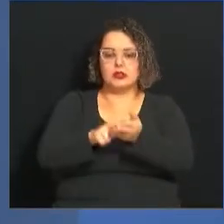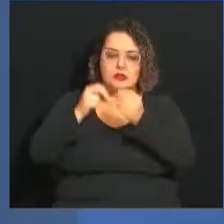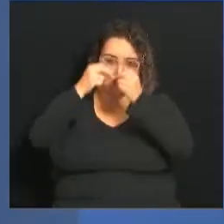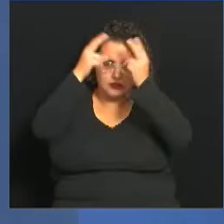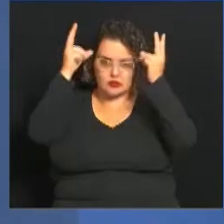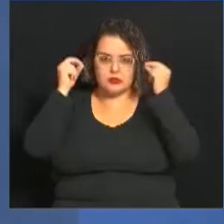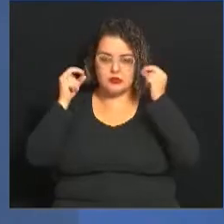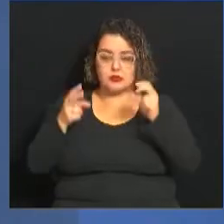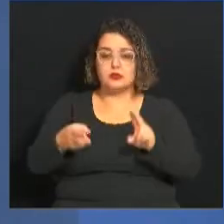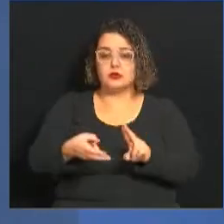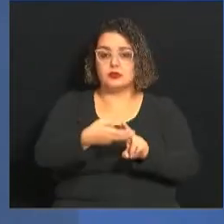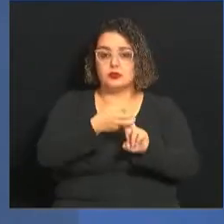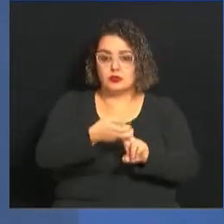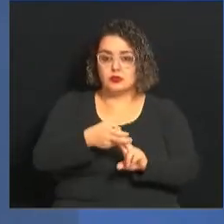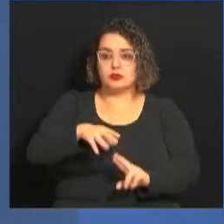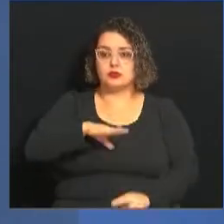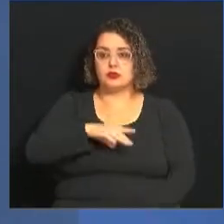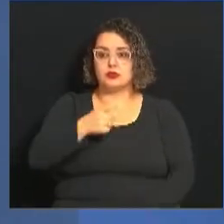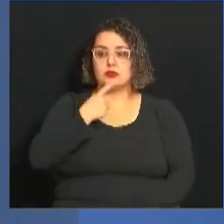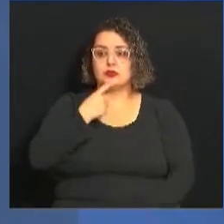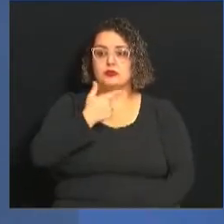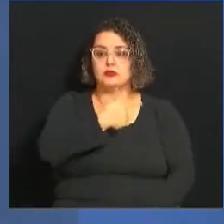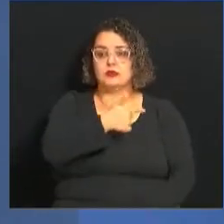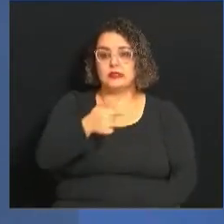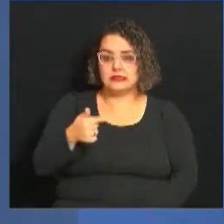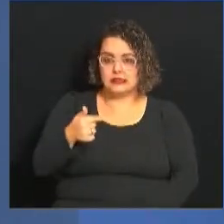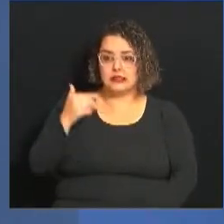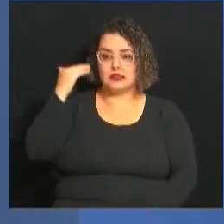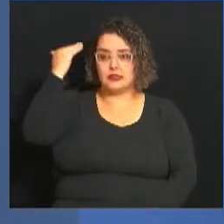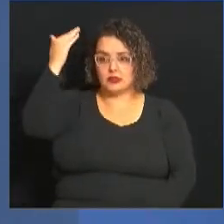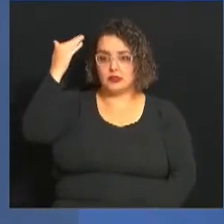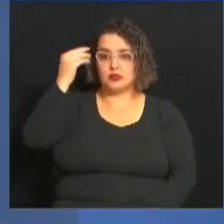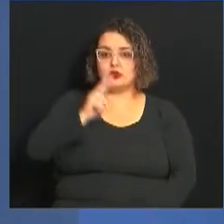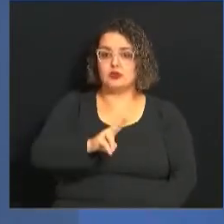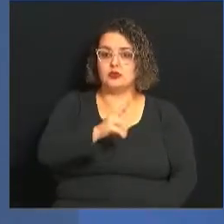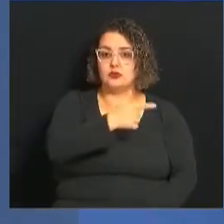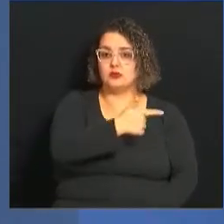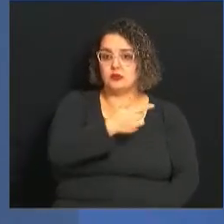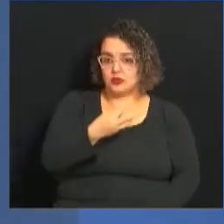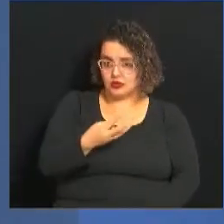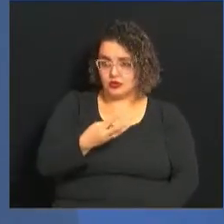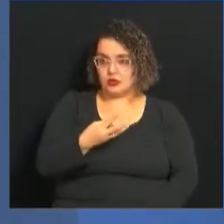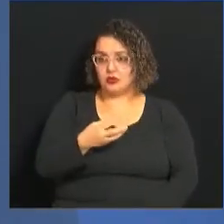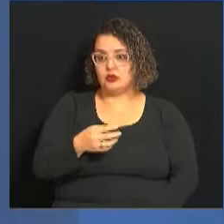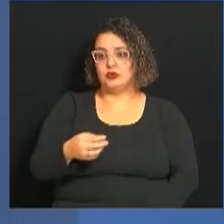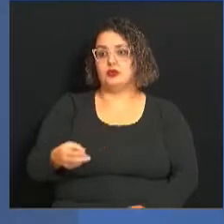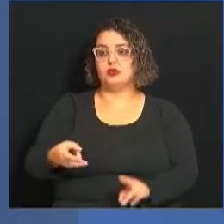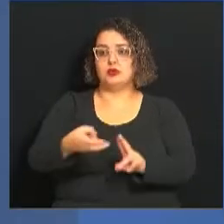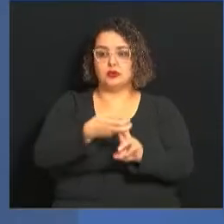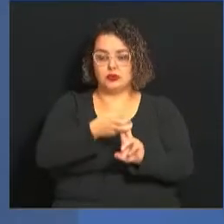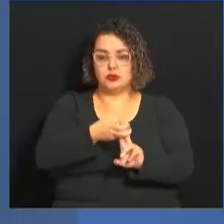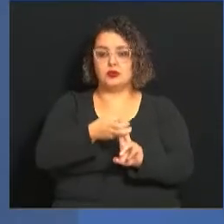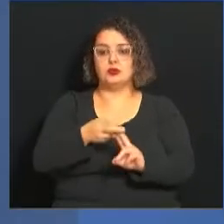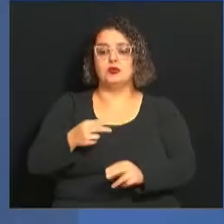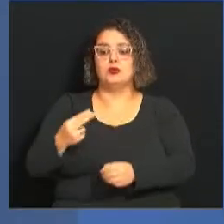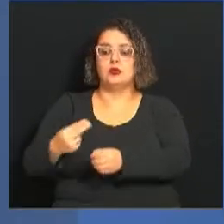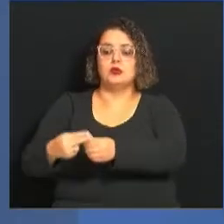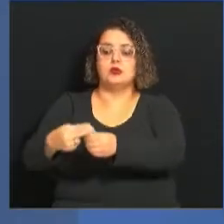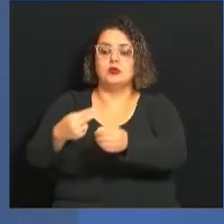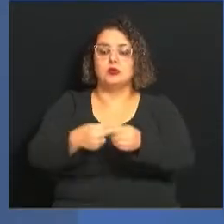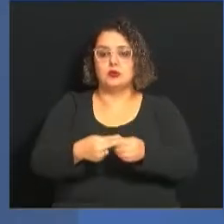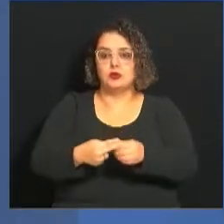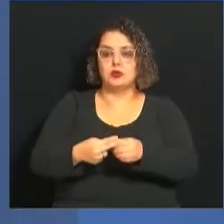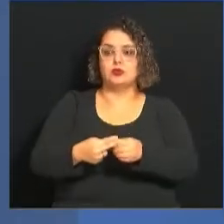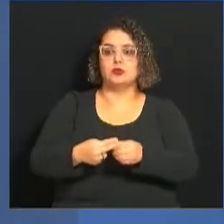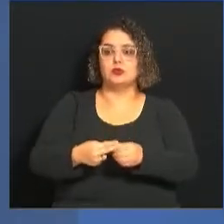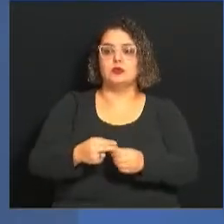nós temos 27 leitos de UTI adulto, 23 ocupados. No SUS estadual, lá na HC da Unicamp, 10 leitos,